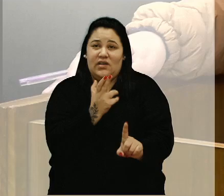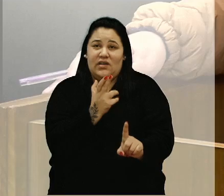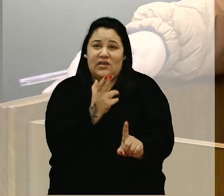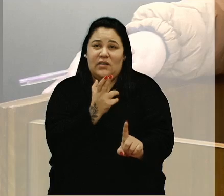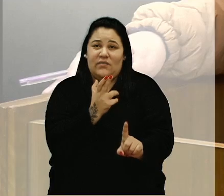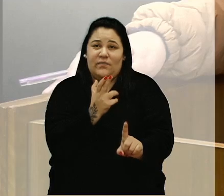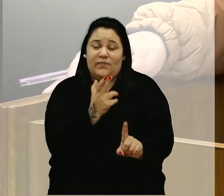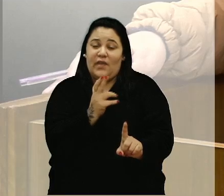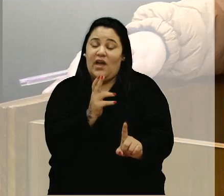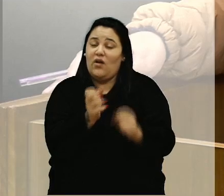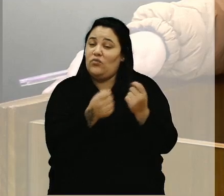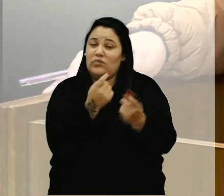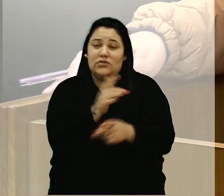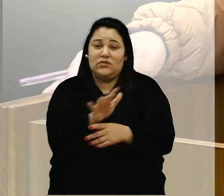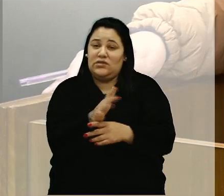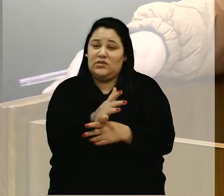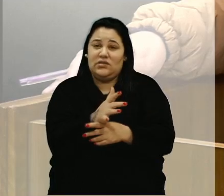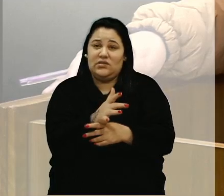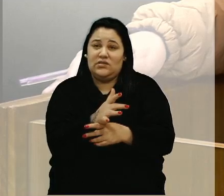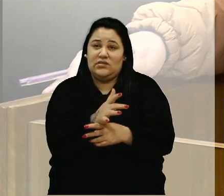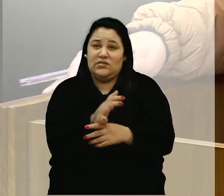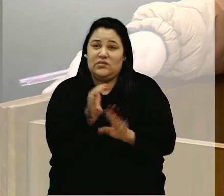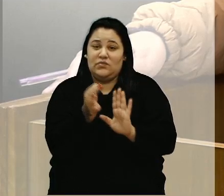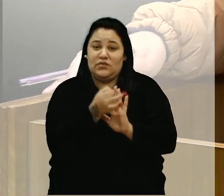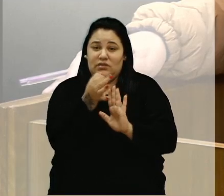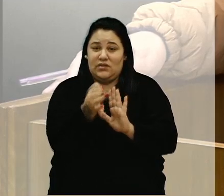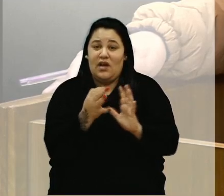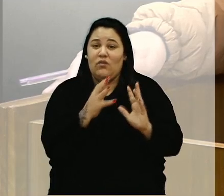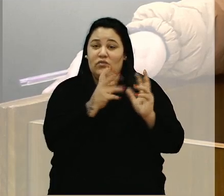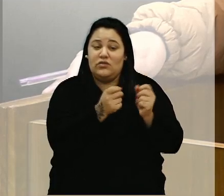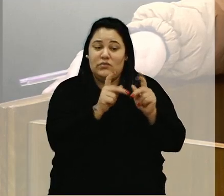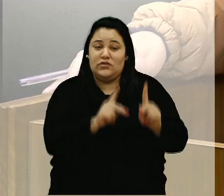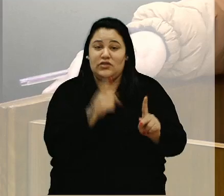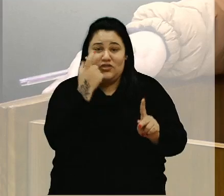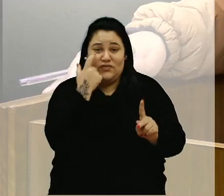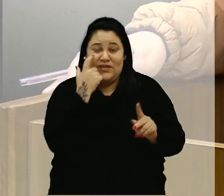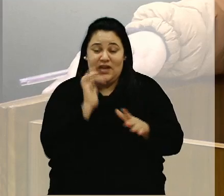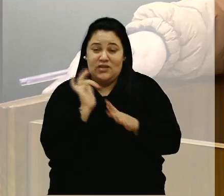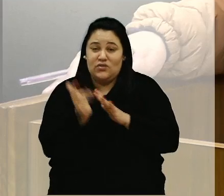opinião. A quantidade de pessoas que a gente viu nas redes sociais,